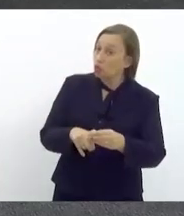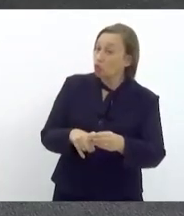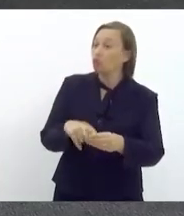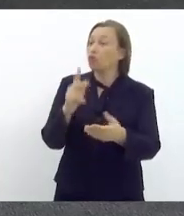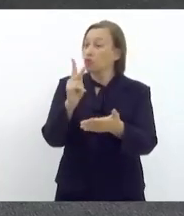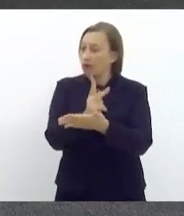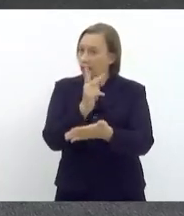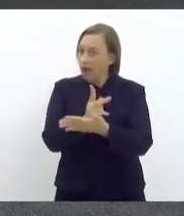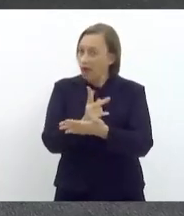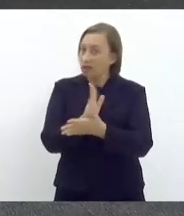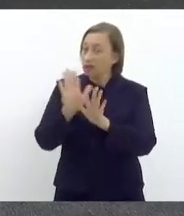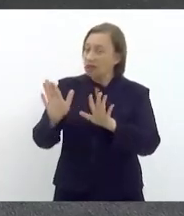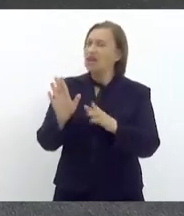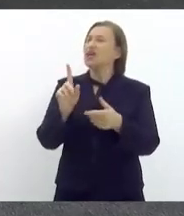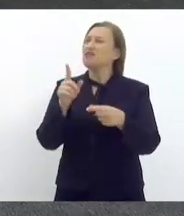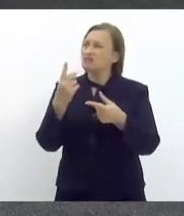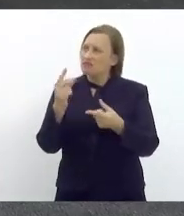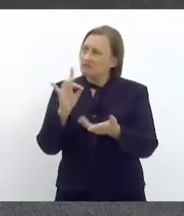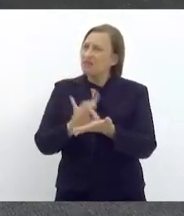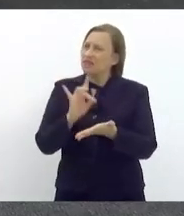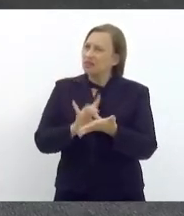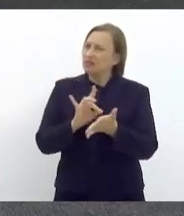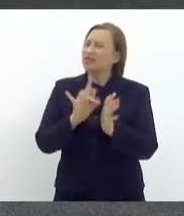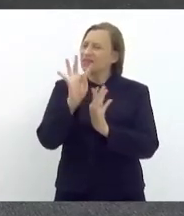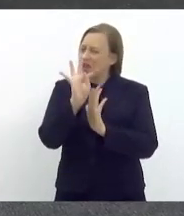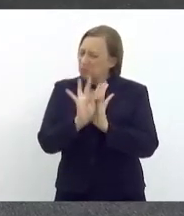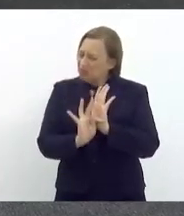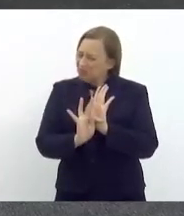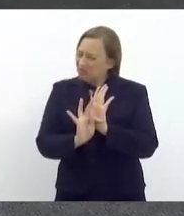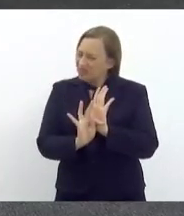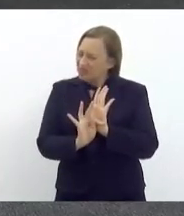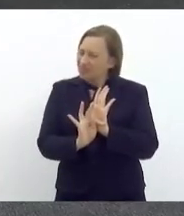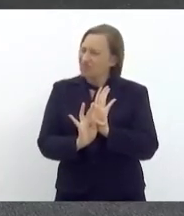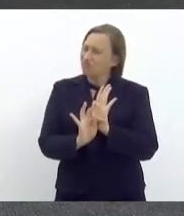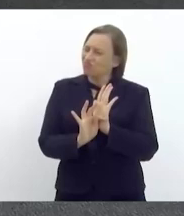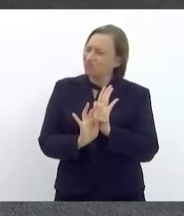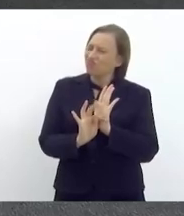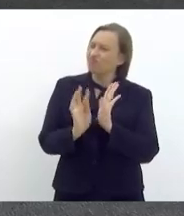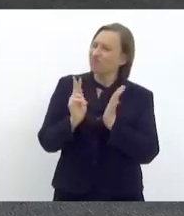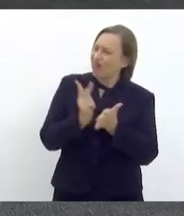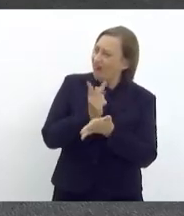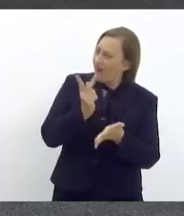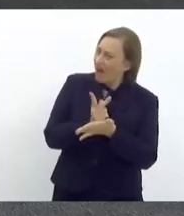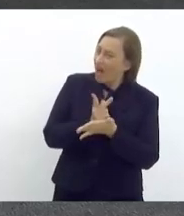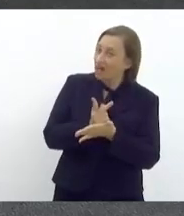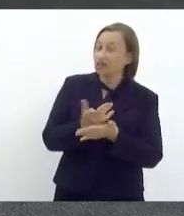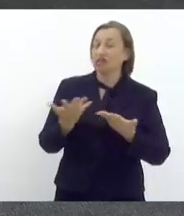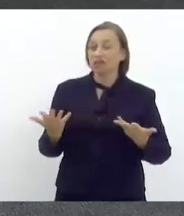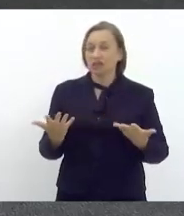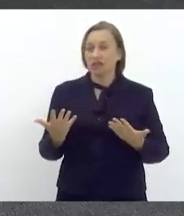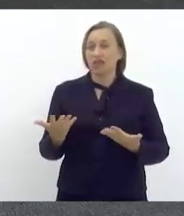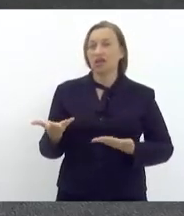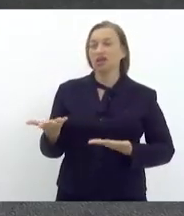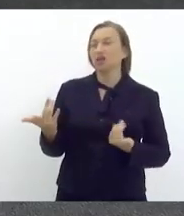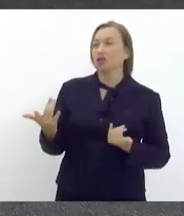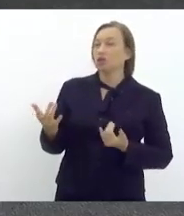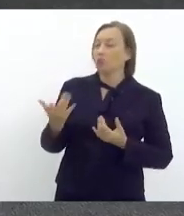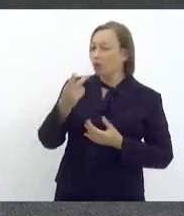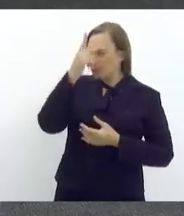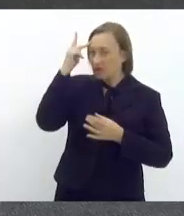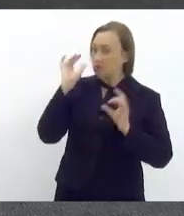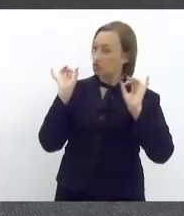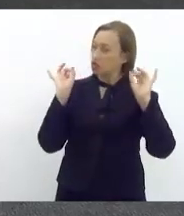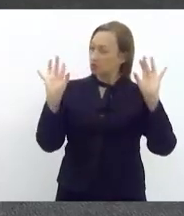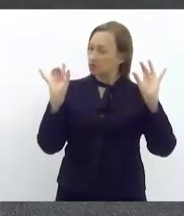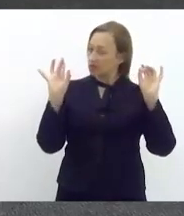ele realmente está com uma redação que deixa a desejar e eu estava falando com o nosso brilhante técnico ali Montese que é um especialista